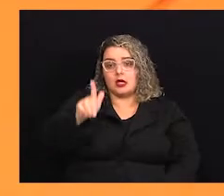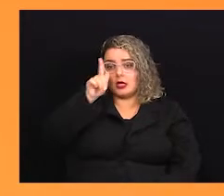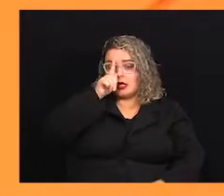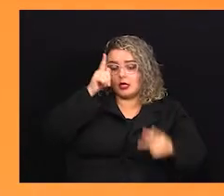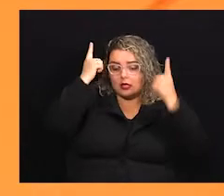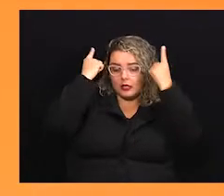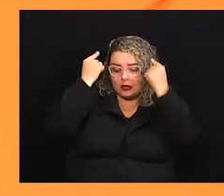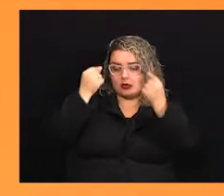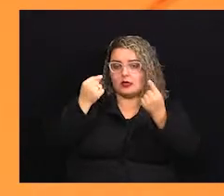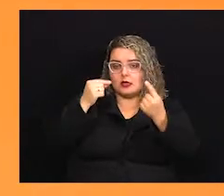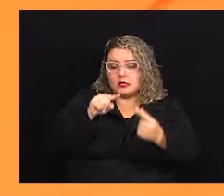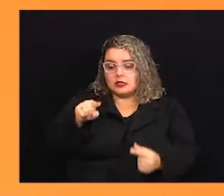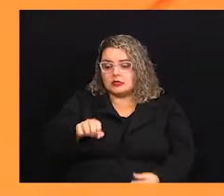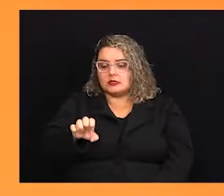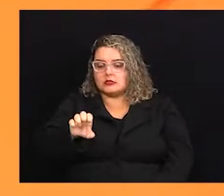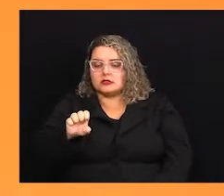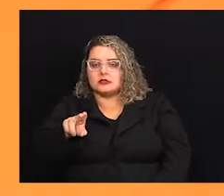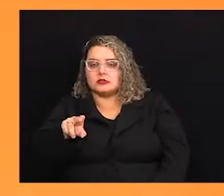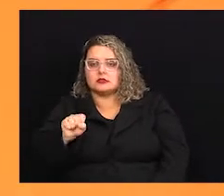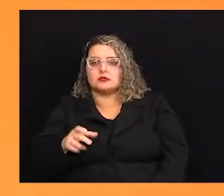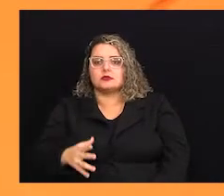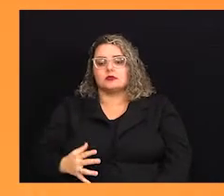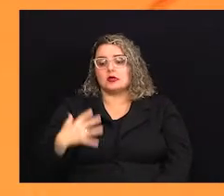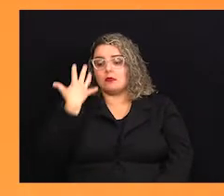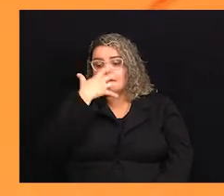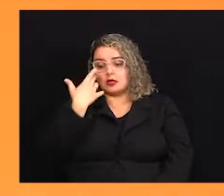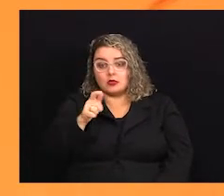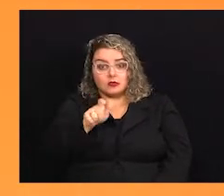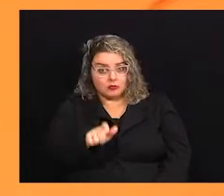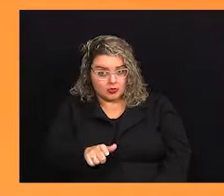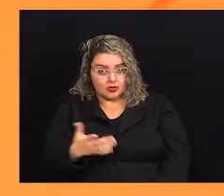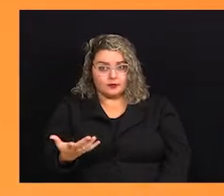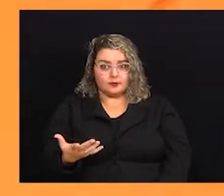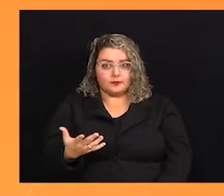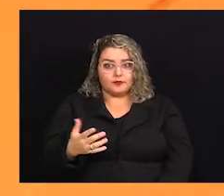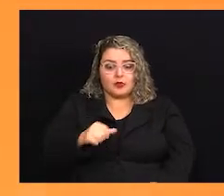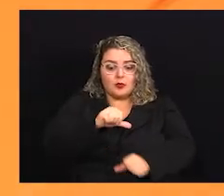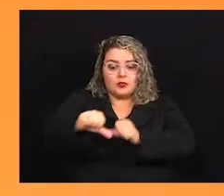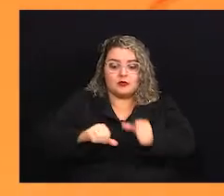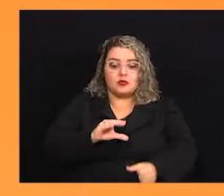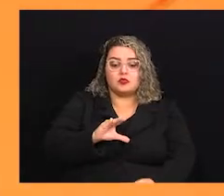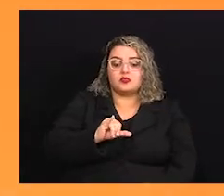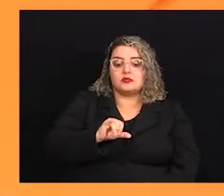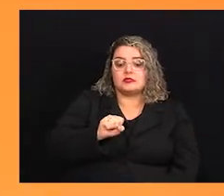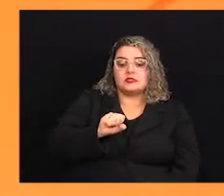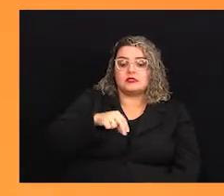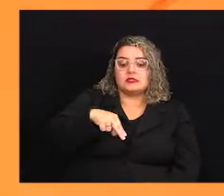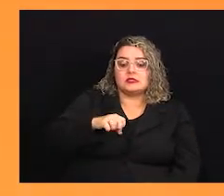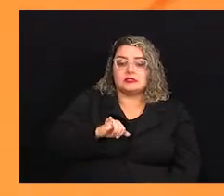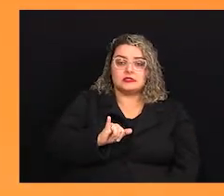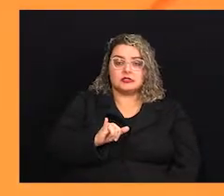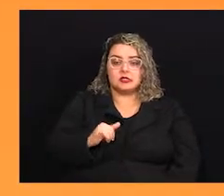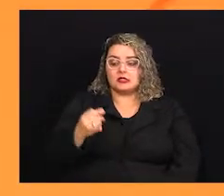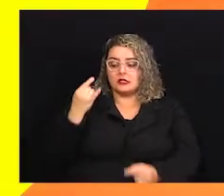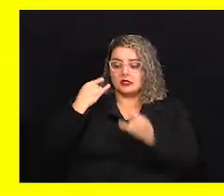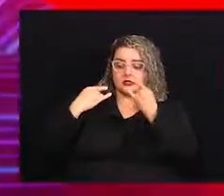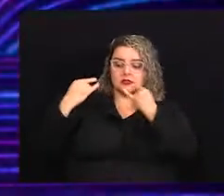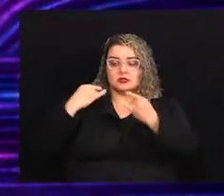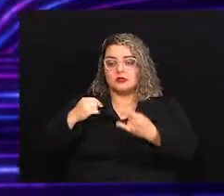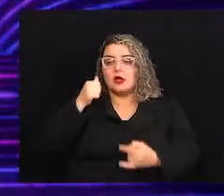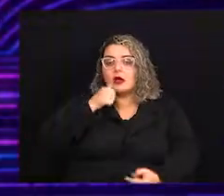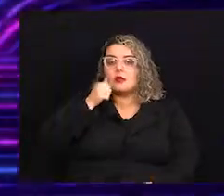greco-romana, Zeus se apaixonava por alguém, se transformava num cisne e descia para seduzir a mulher que ele queria